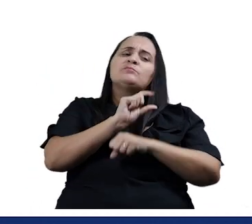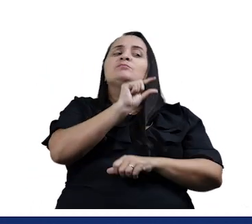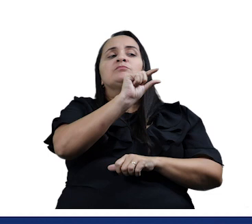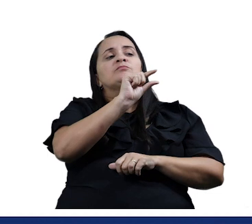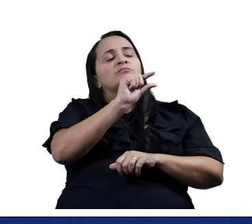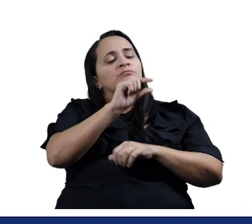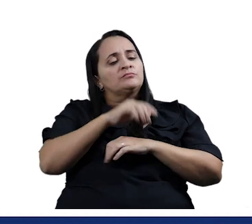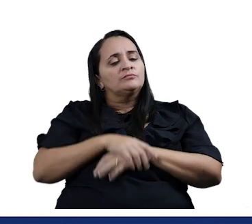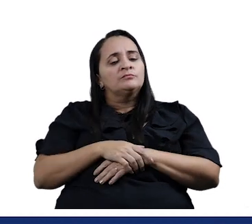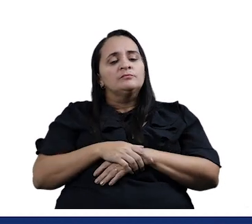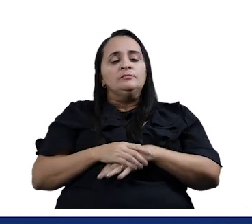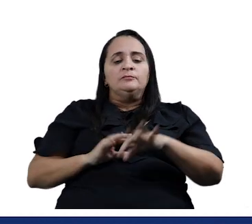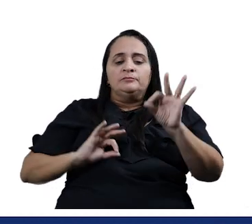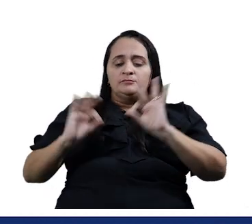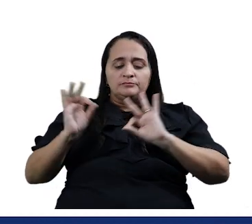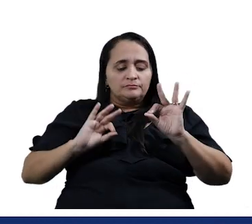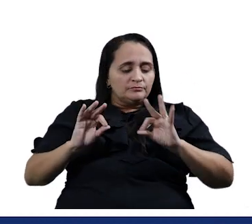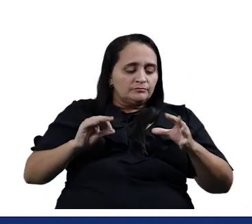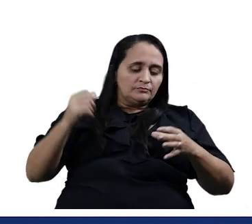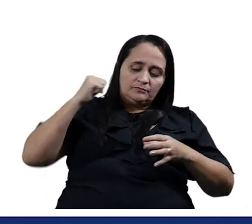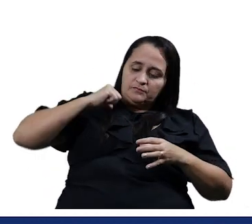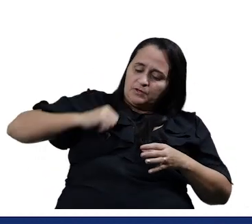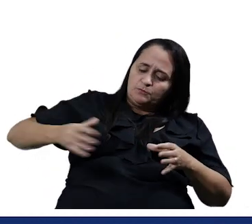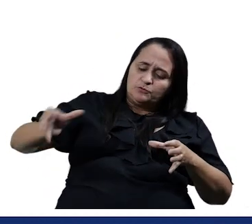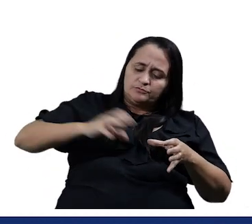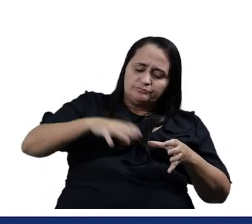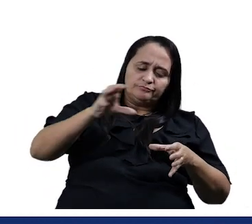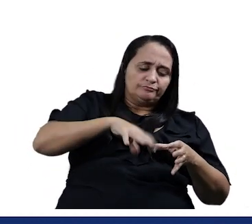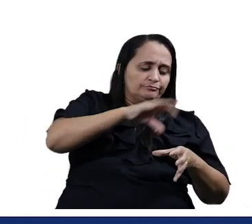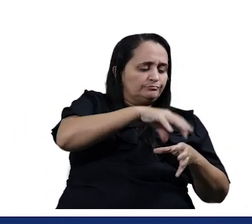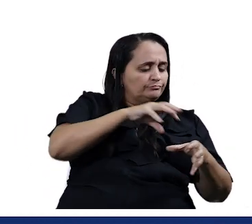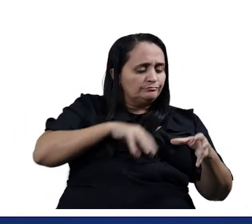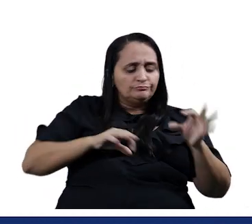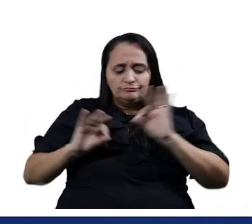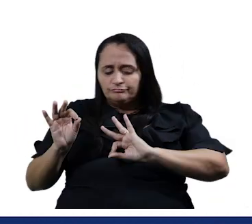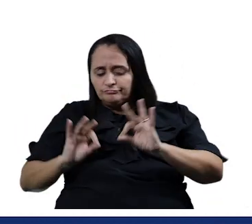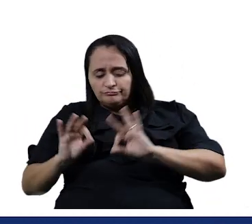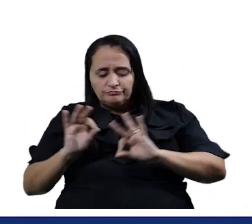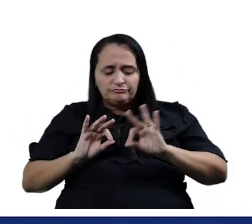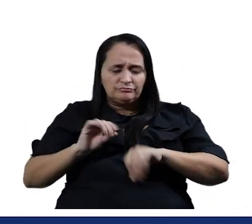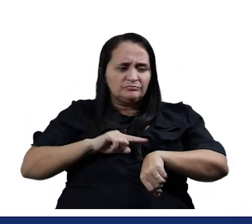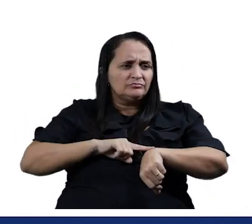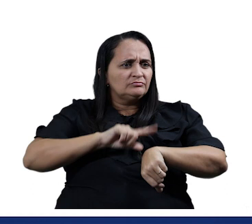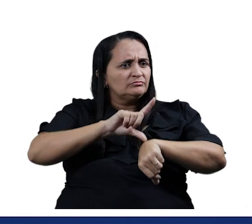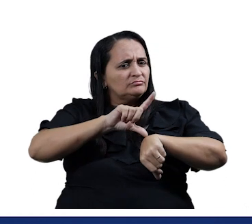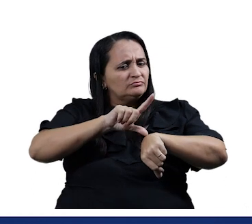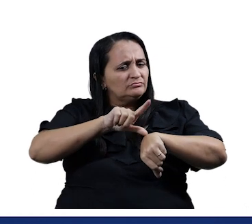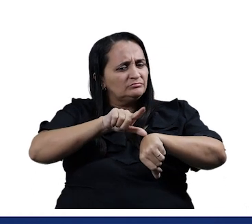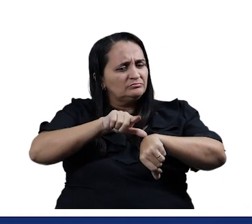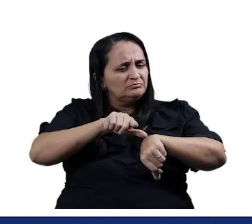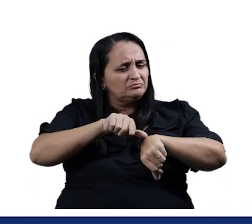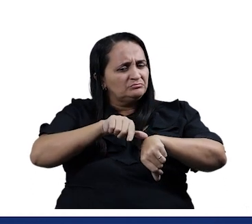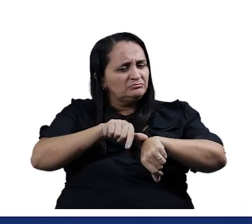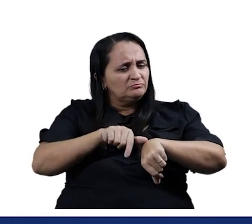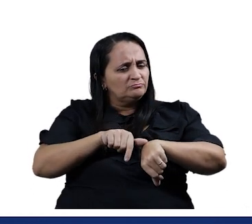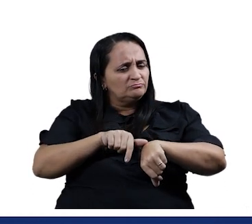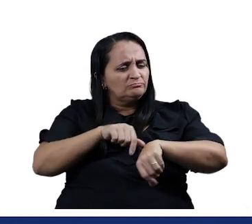Espere um pouco. E ficou arrumando a bolsa que não acabava mais. Se via